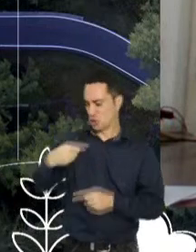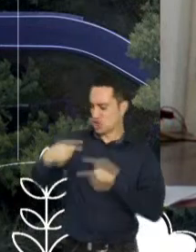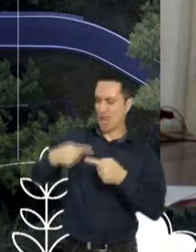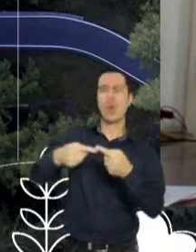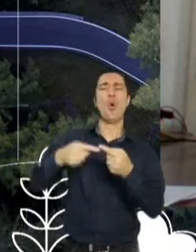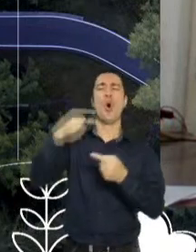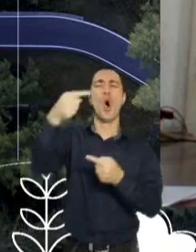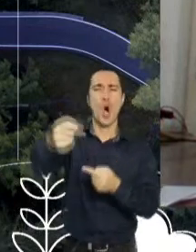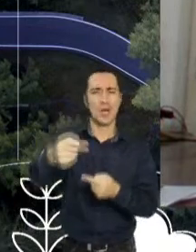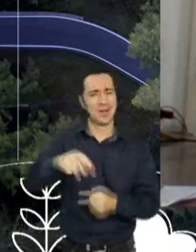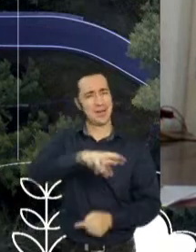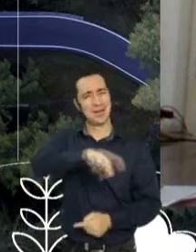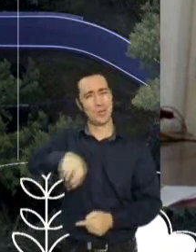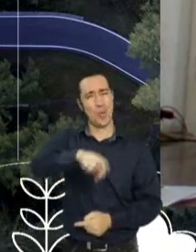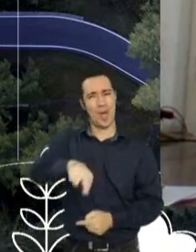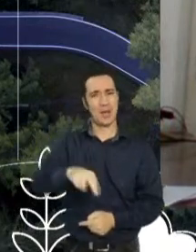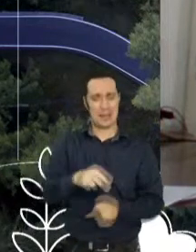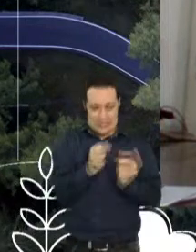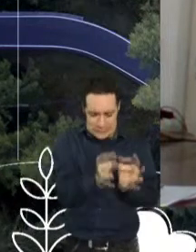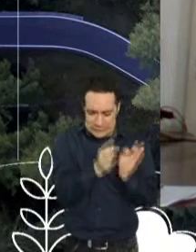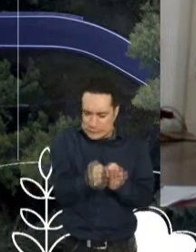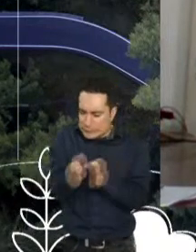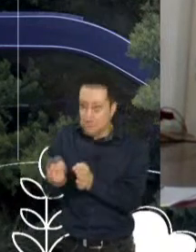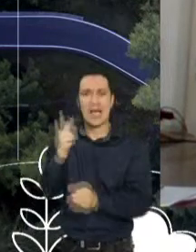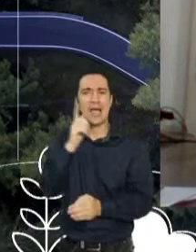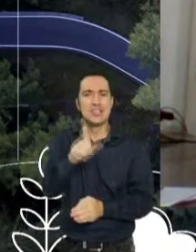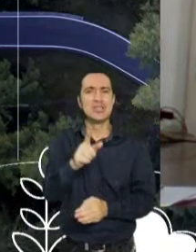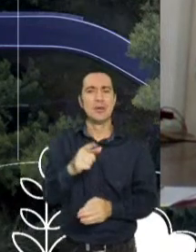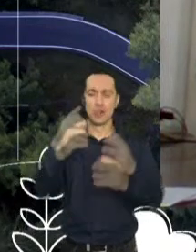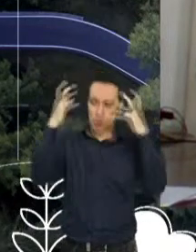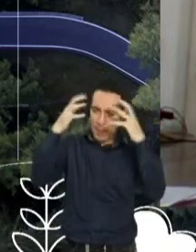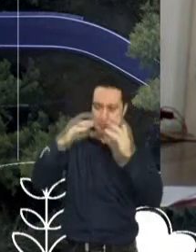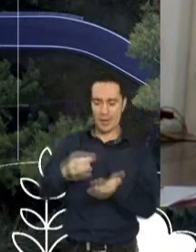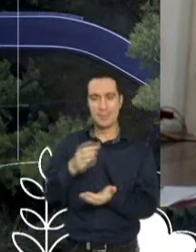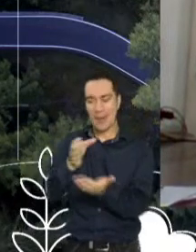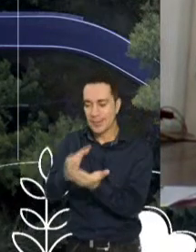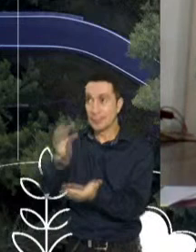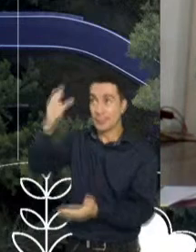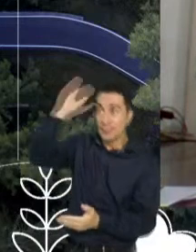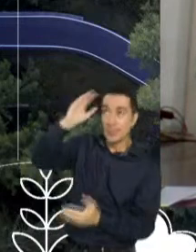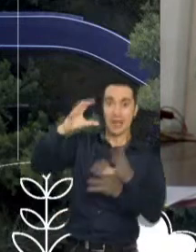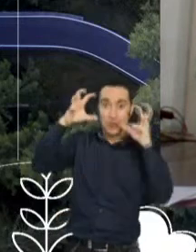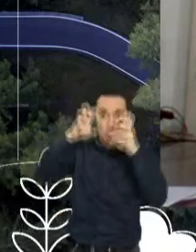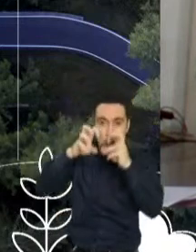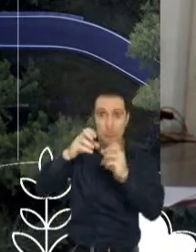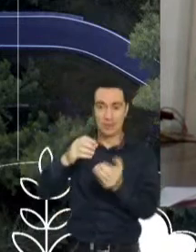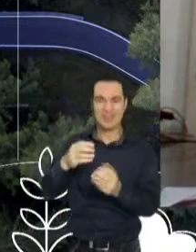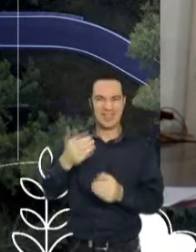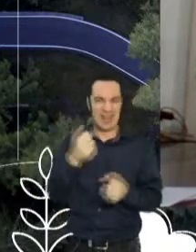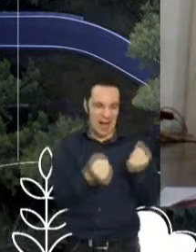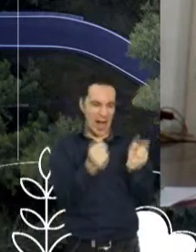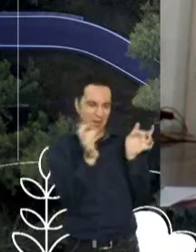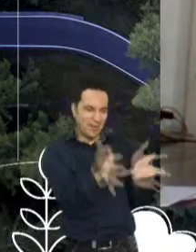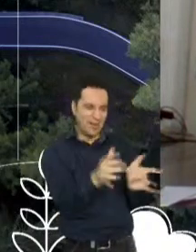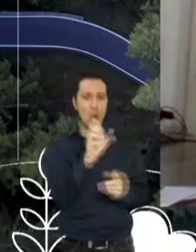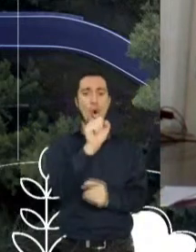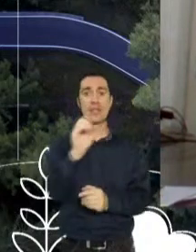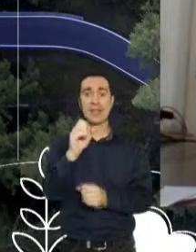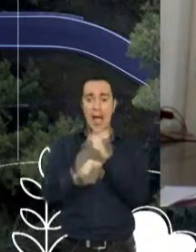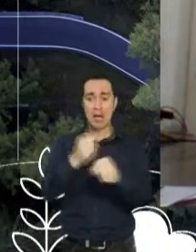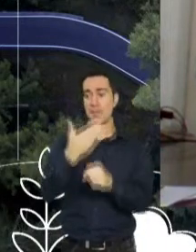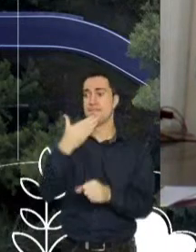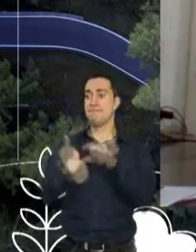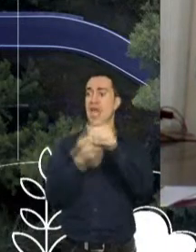geração. Quer dizer, se você fizer tudo certinho, ficar tomando banho de canequinha no escuro à noite, deixar o carro em casa, daqui a 80 anos